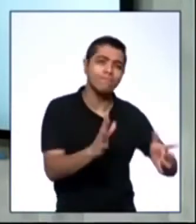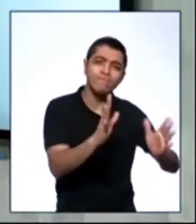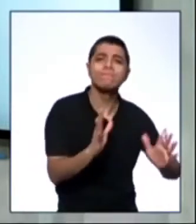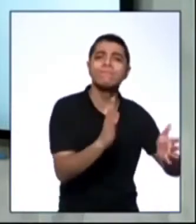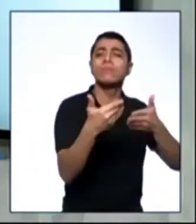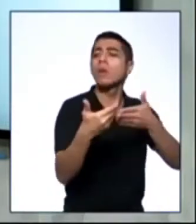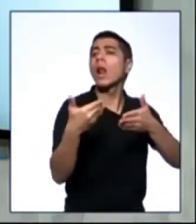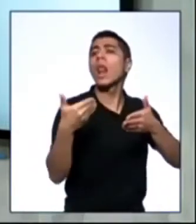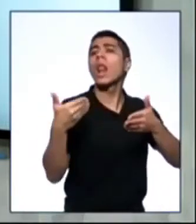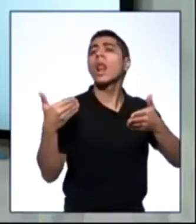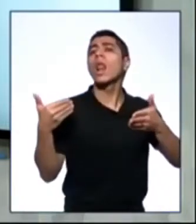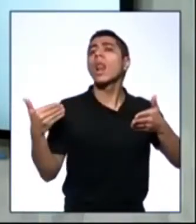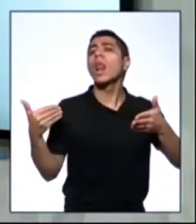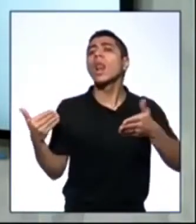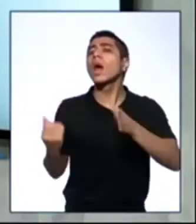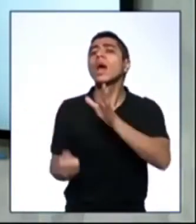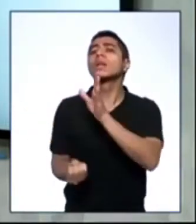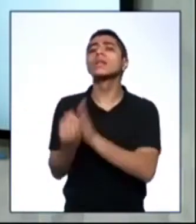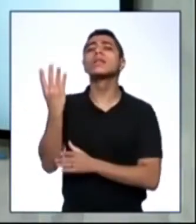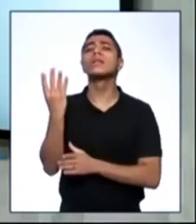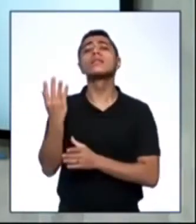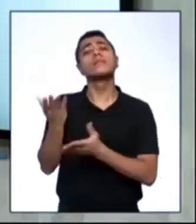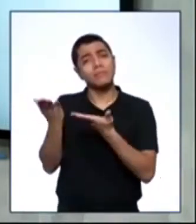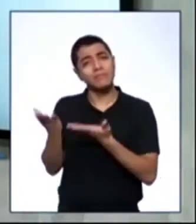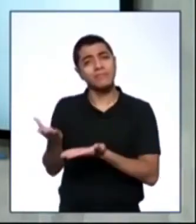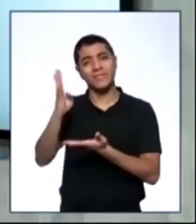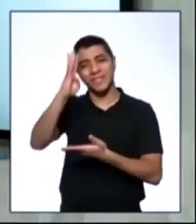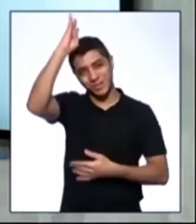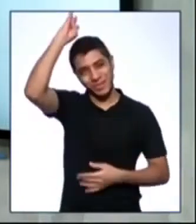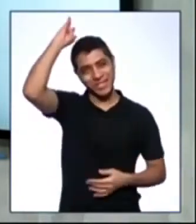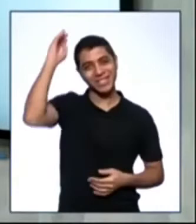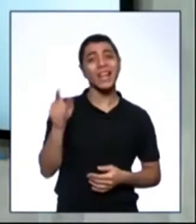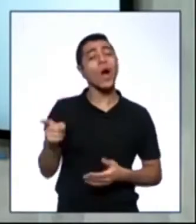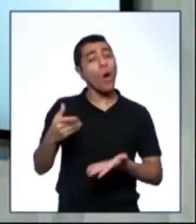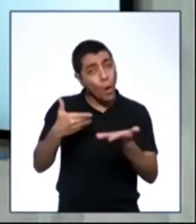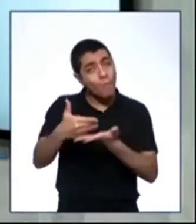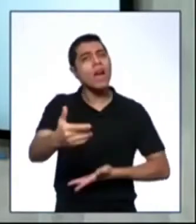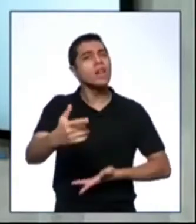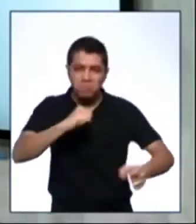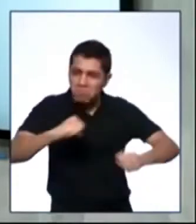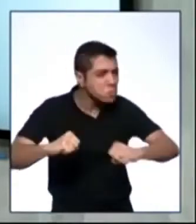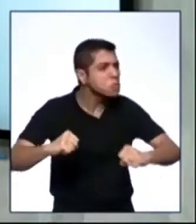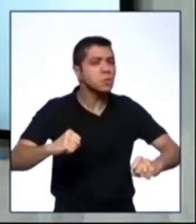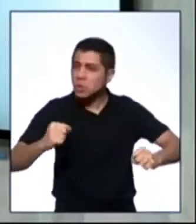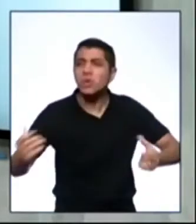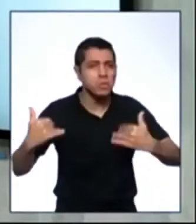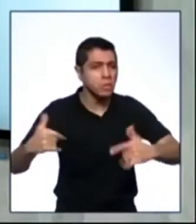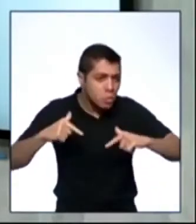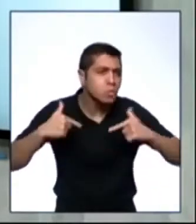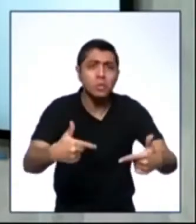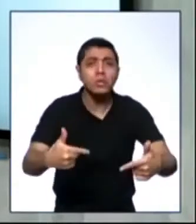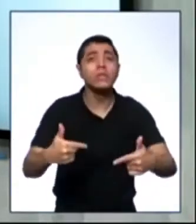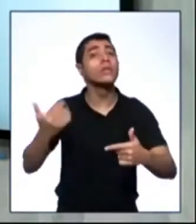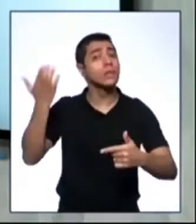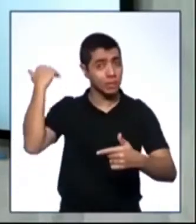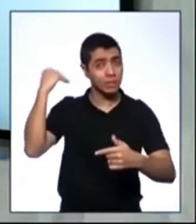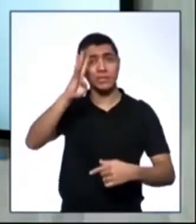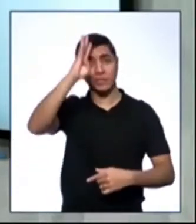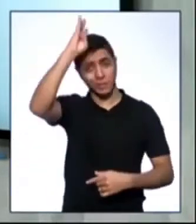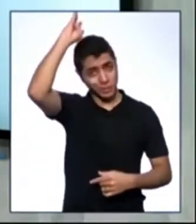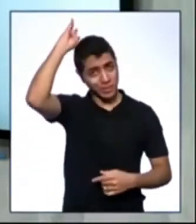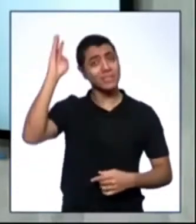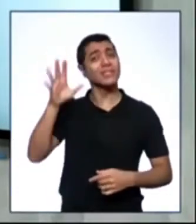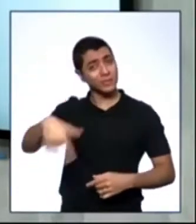te falar o começo de um movimento social organizado, de quebrar tudo, tá aqui. É a plebe romana. A plebe romana faz um